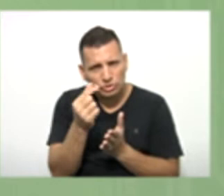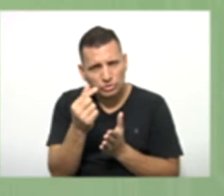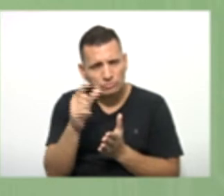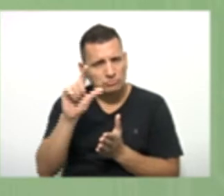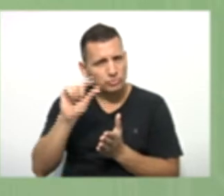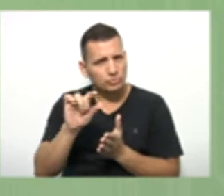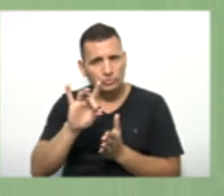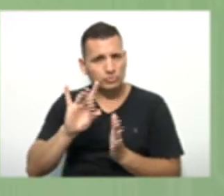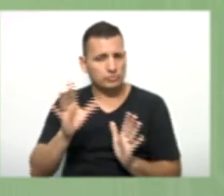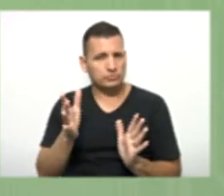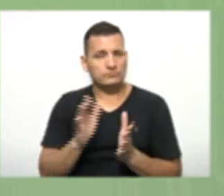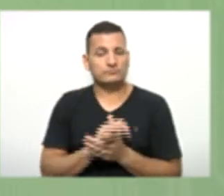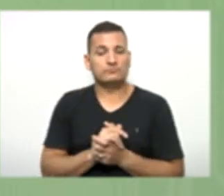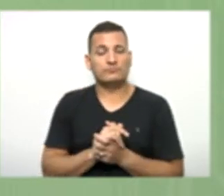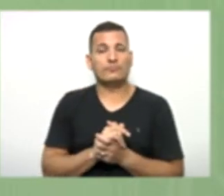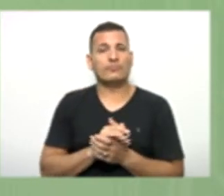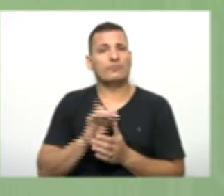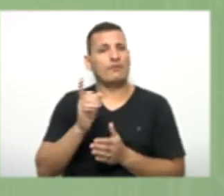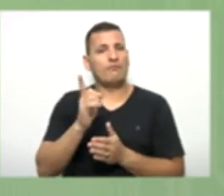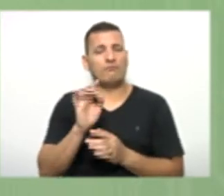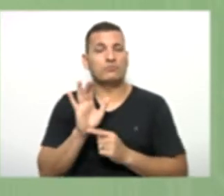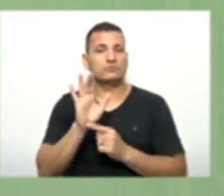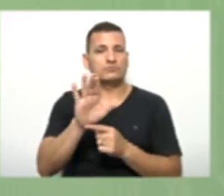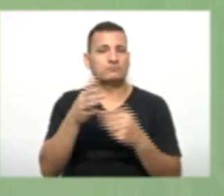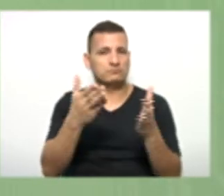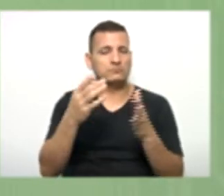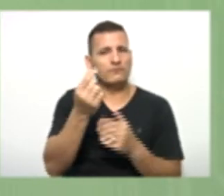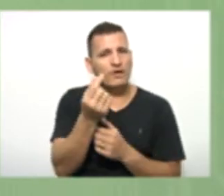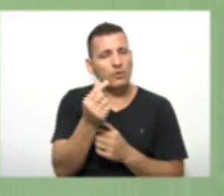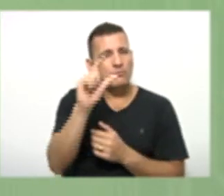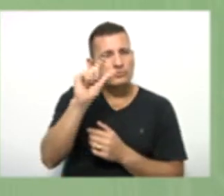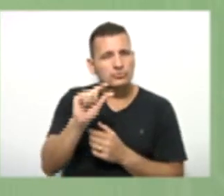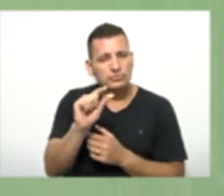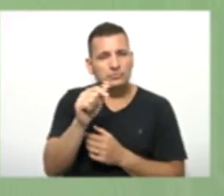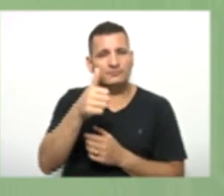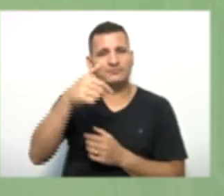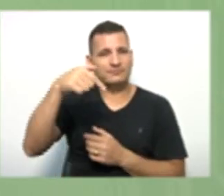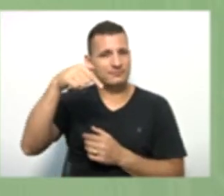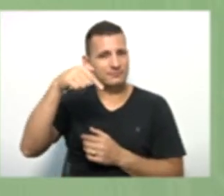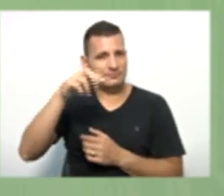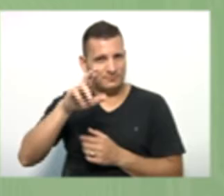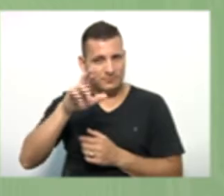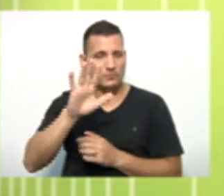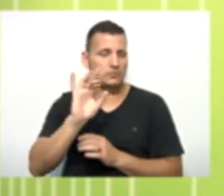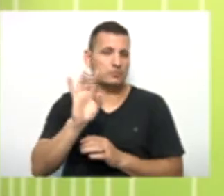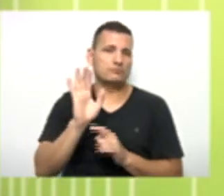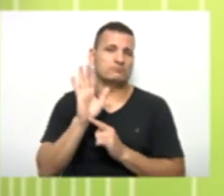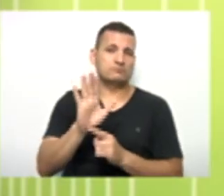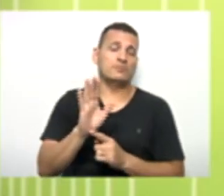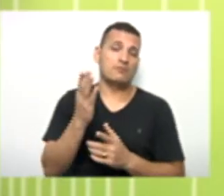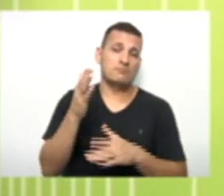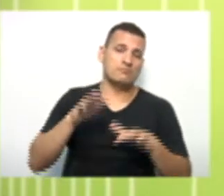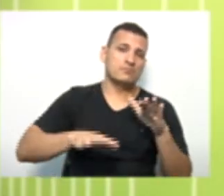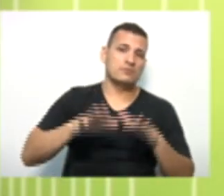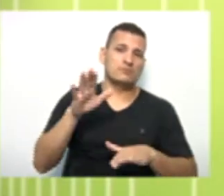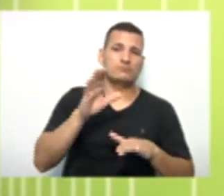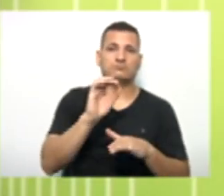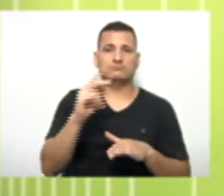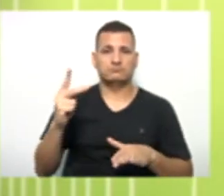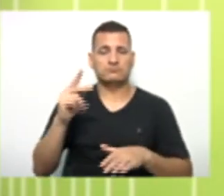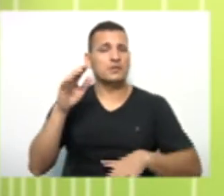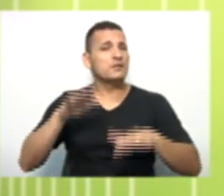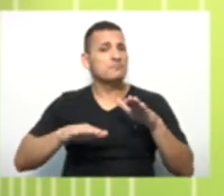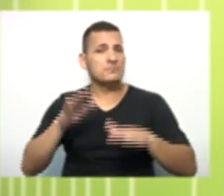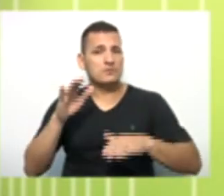Não, eu trouxe esse valor pequeno, por quê? Para exemplificar, mas depende muito da cooperativa, né? Do